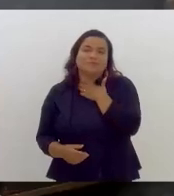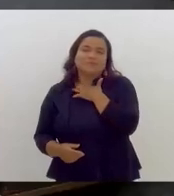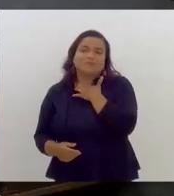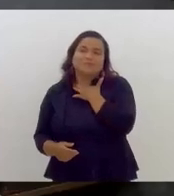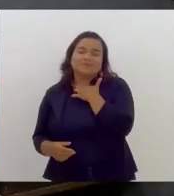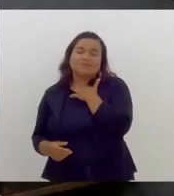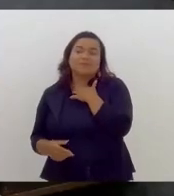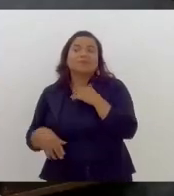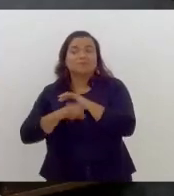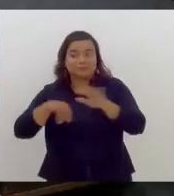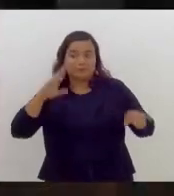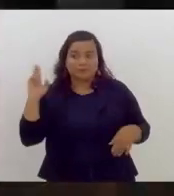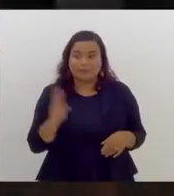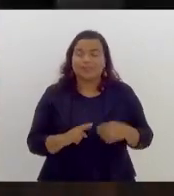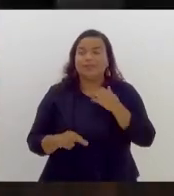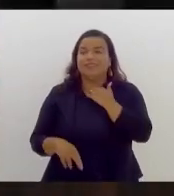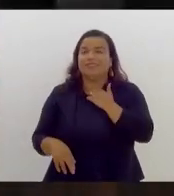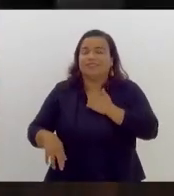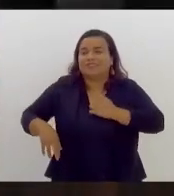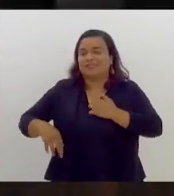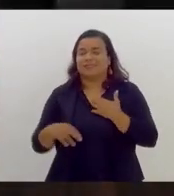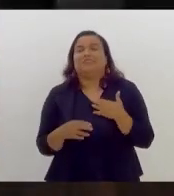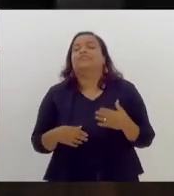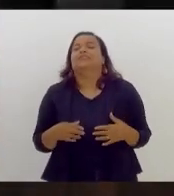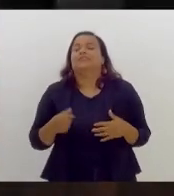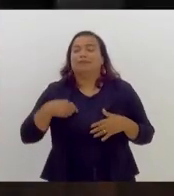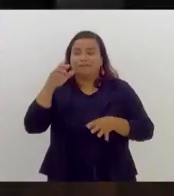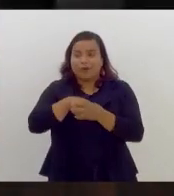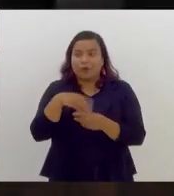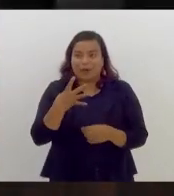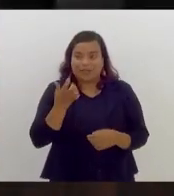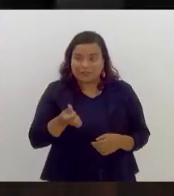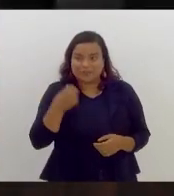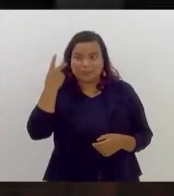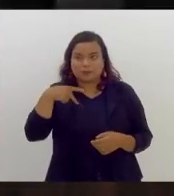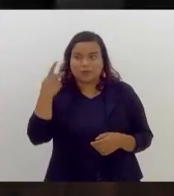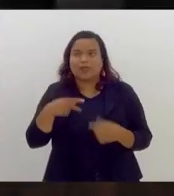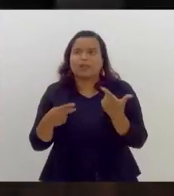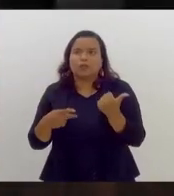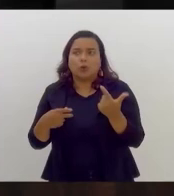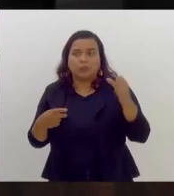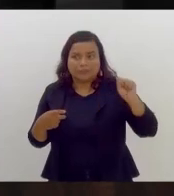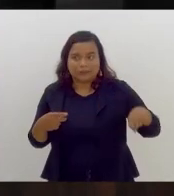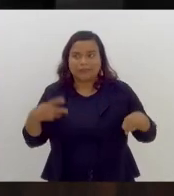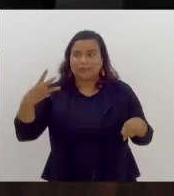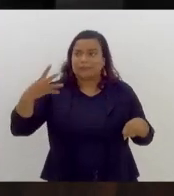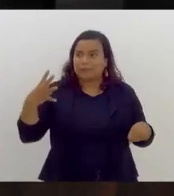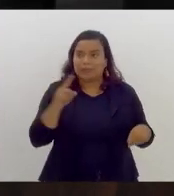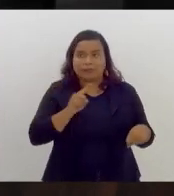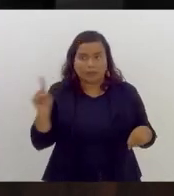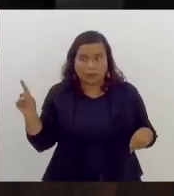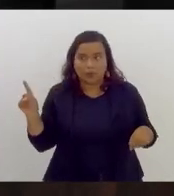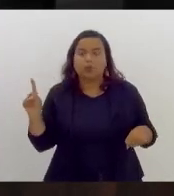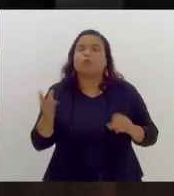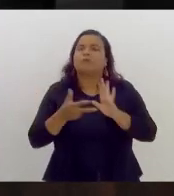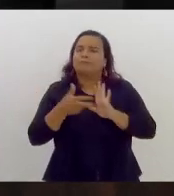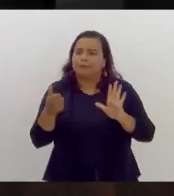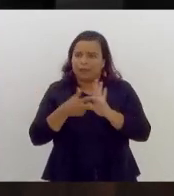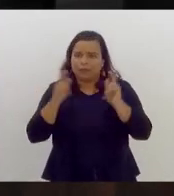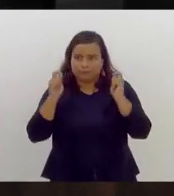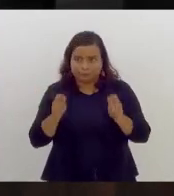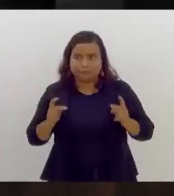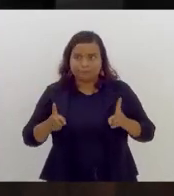proclamar o resultado. A presidência vai proclamar o resultado. Votaram 46 senhores parlamentares, 12 sims, 34 nãos. O veto foi